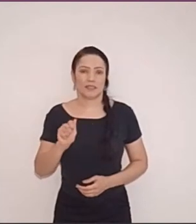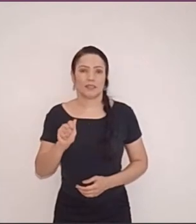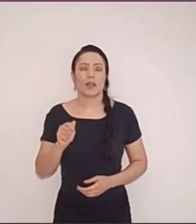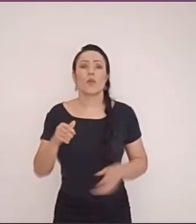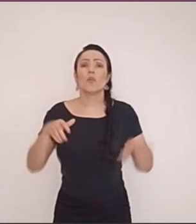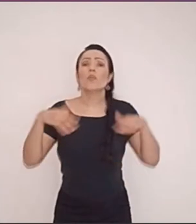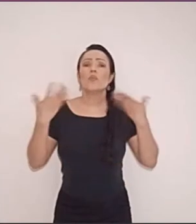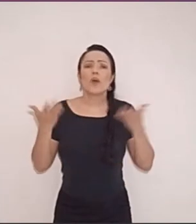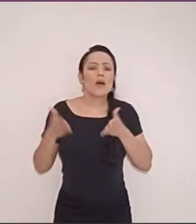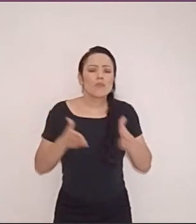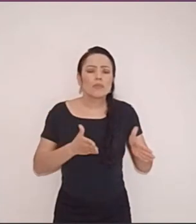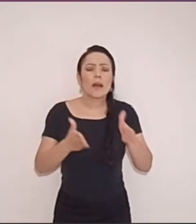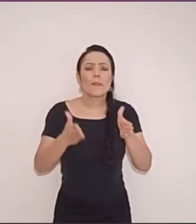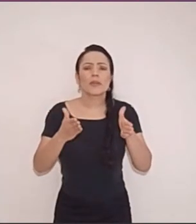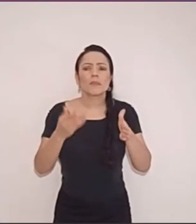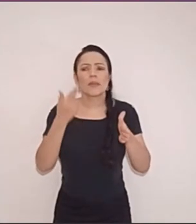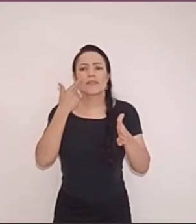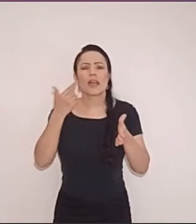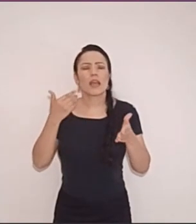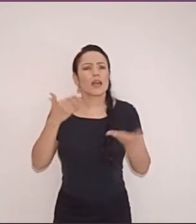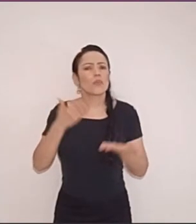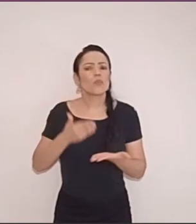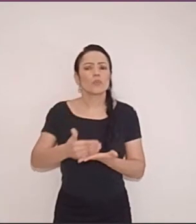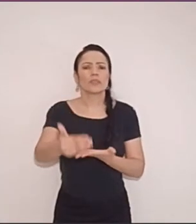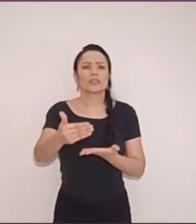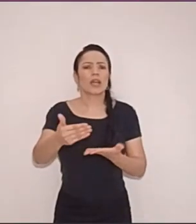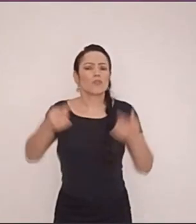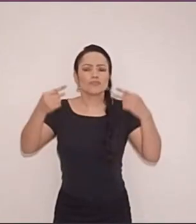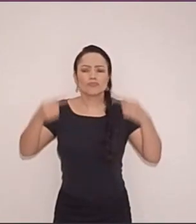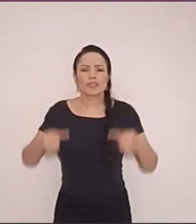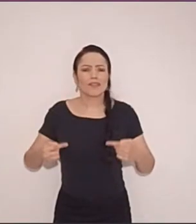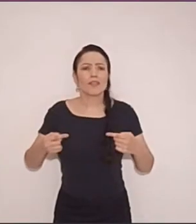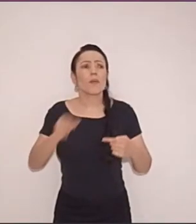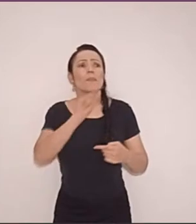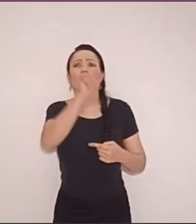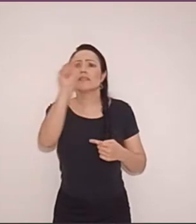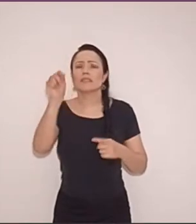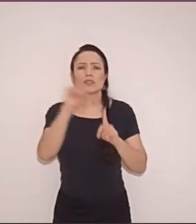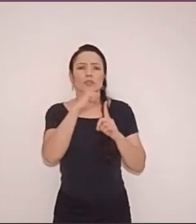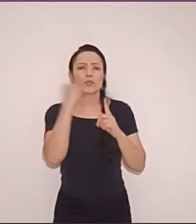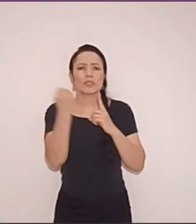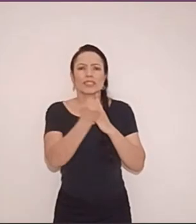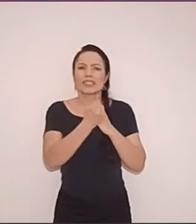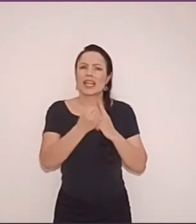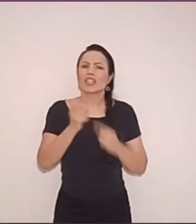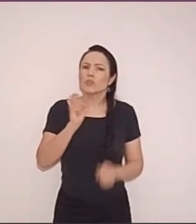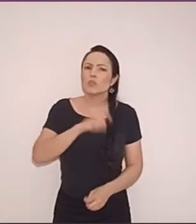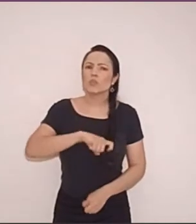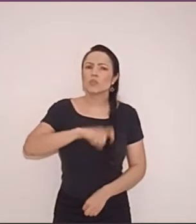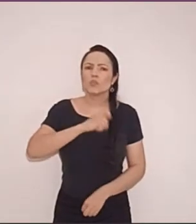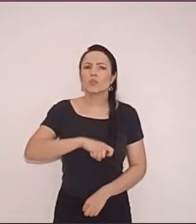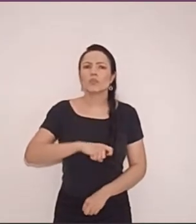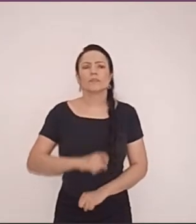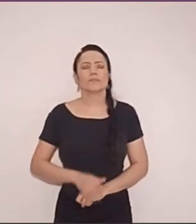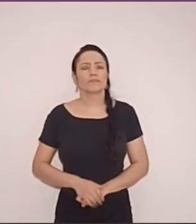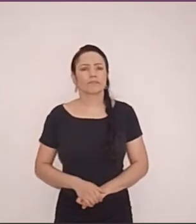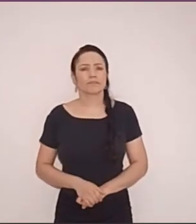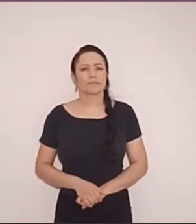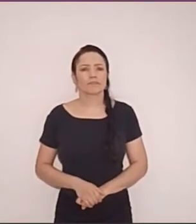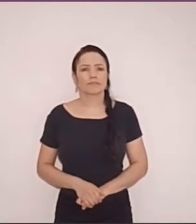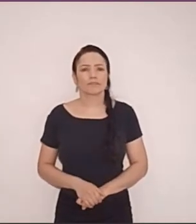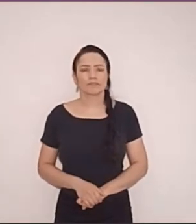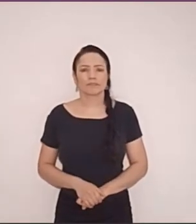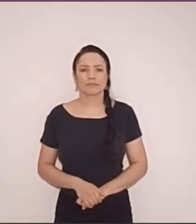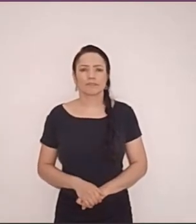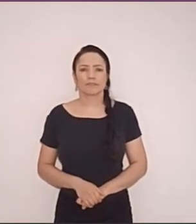caminho é para iniciar essa se Grande Desafio diante de uma sociedade tão perversa né E ela sinaliza para fazer essa pergunta para